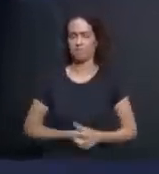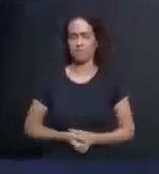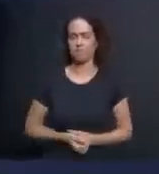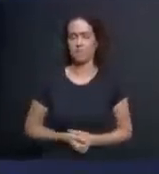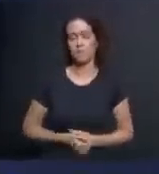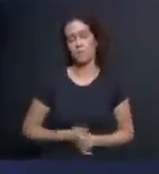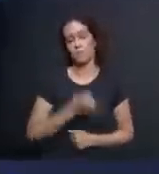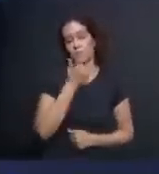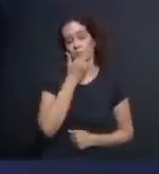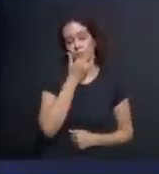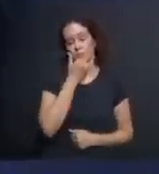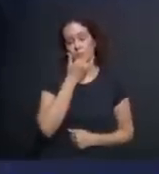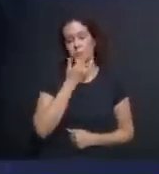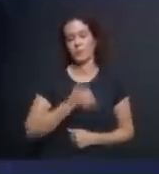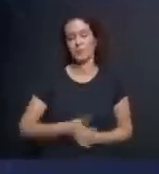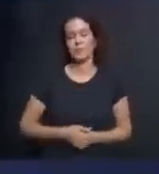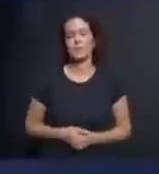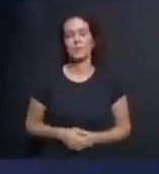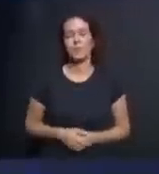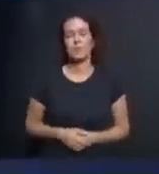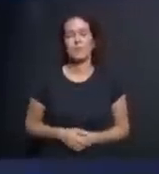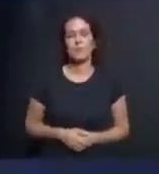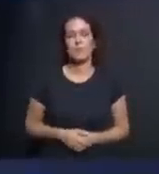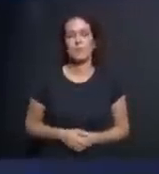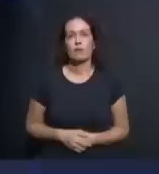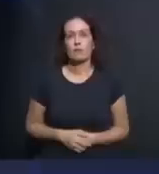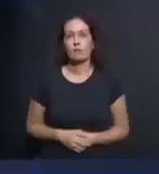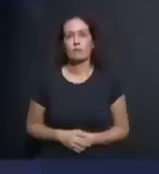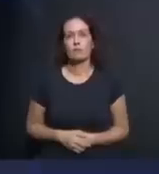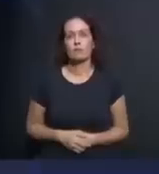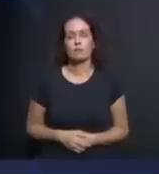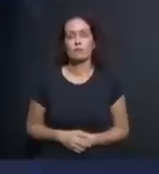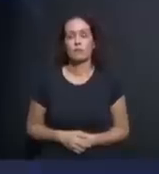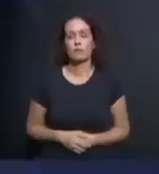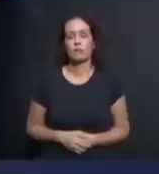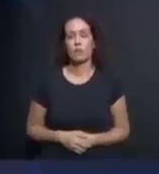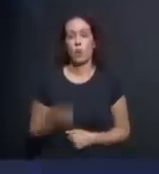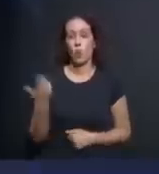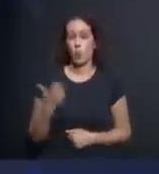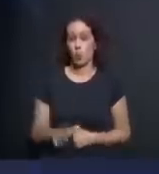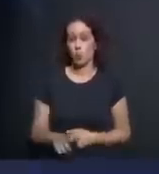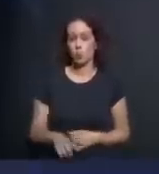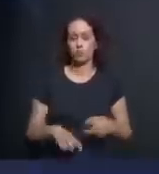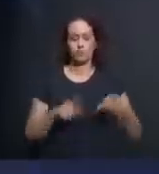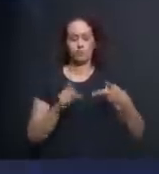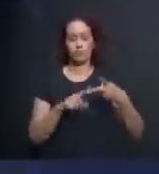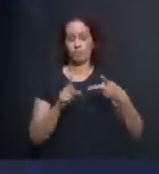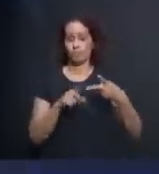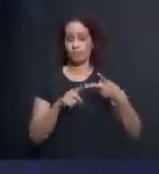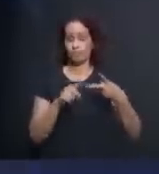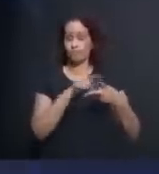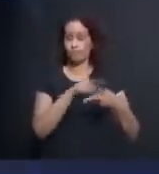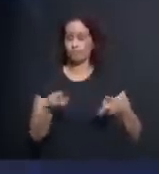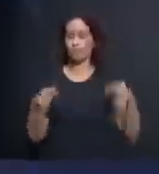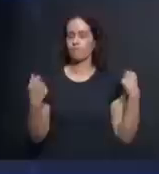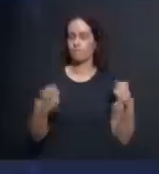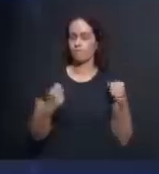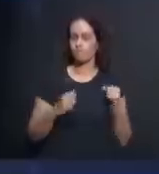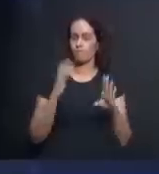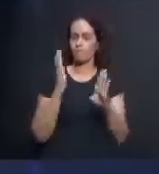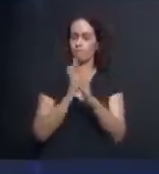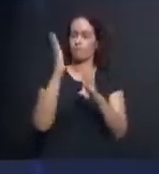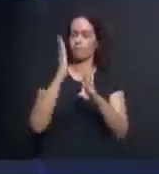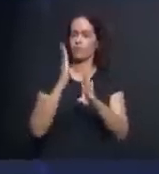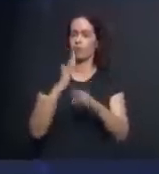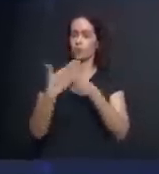Desculpe seu chamado e vivo. Segundo, se cerque de pessoas que têm o que te falta. Você precisa entender seu chamado principal sem